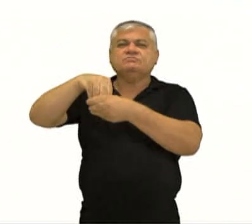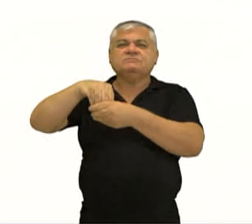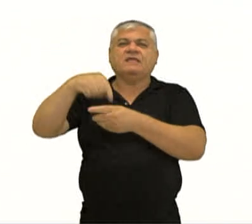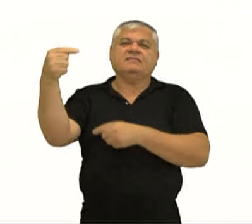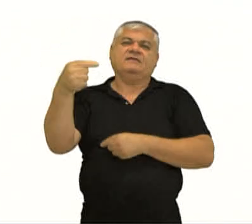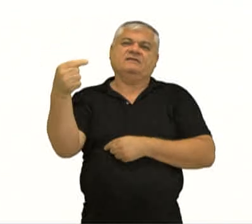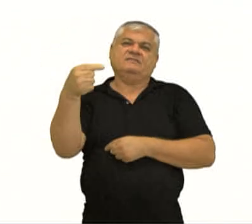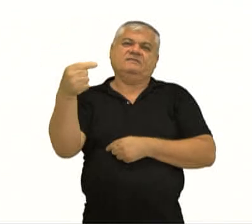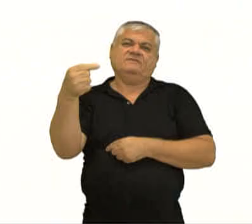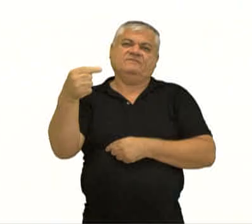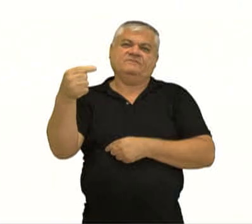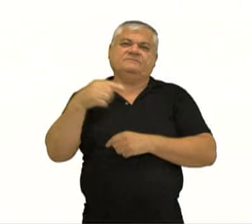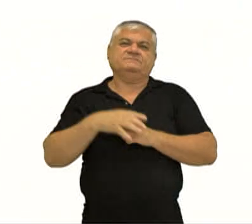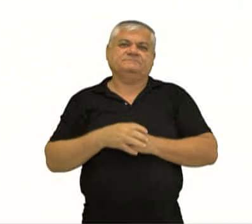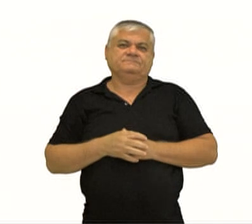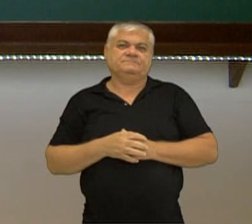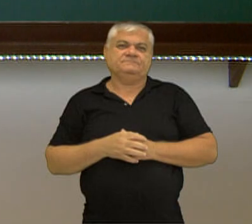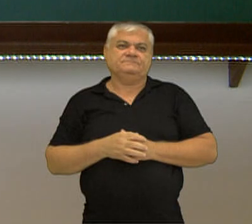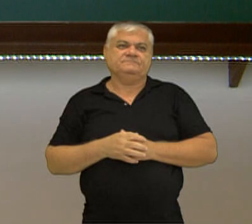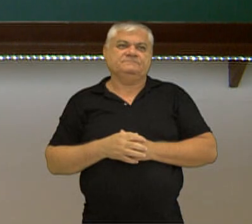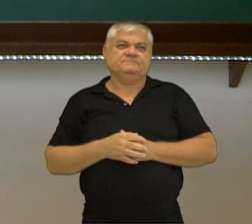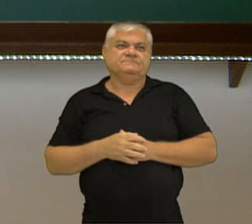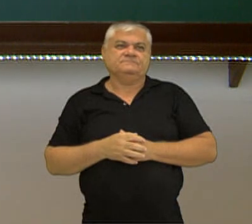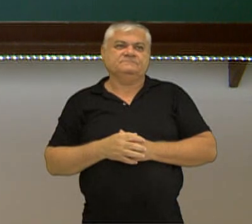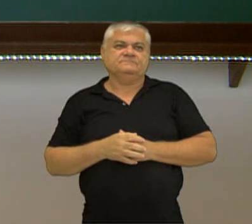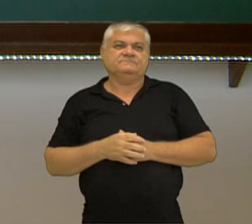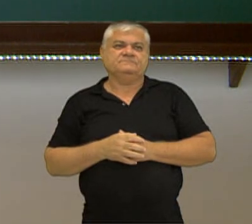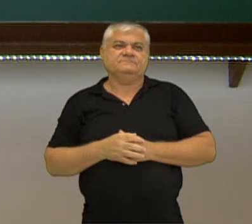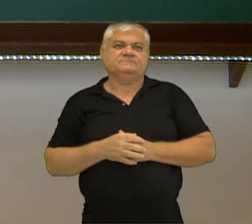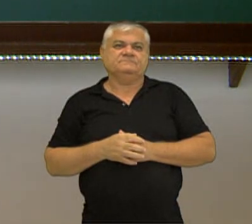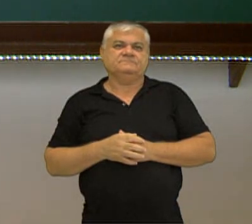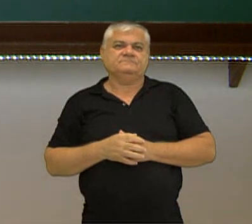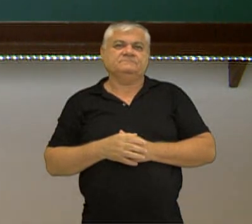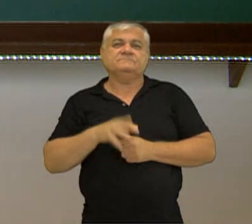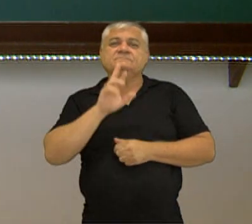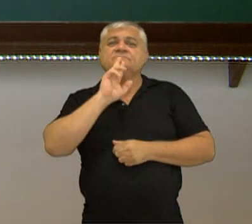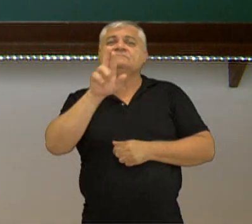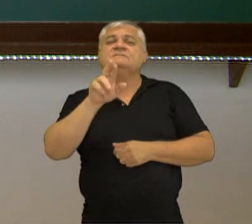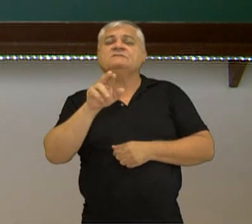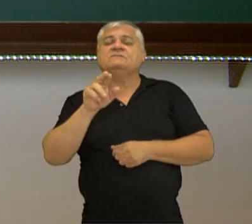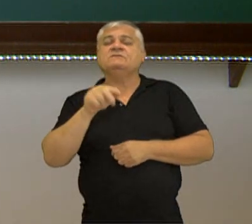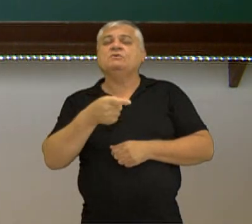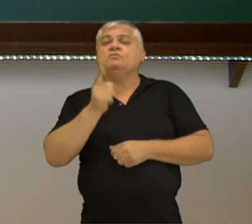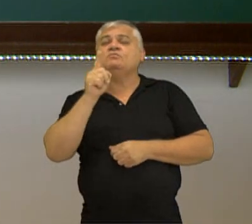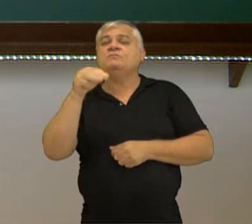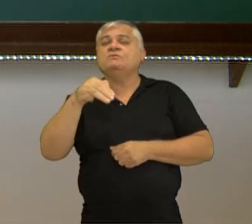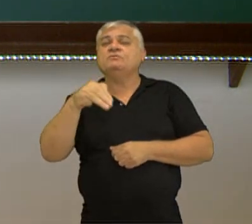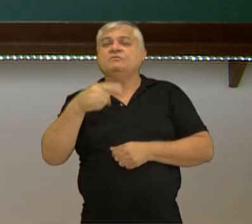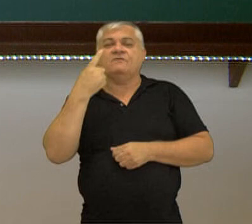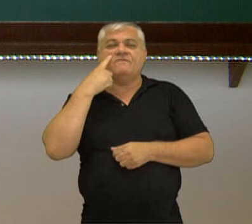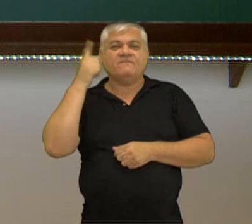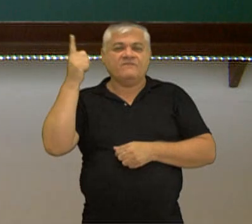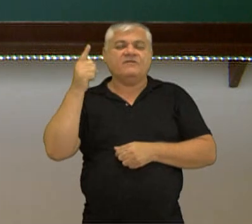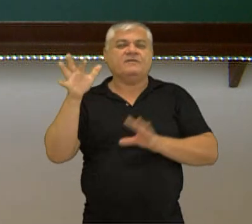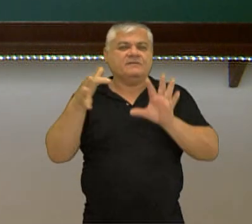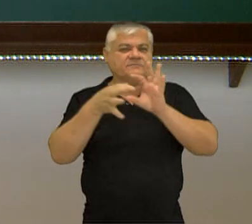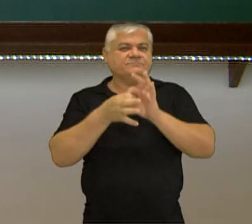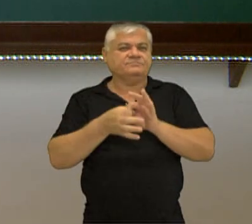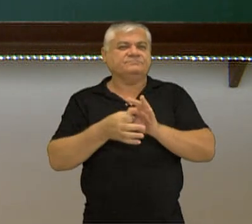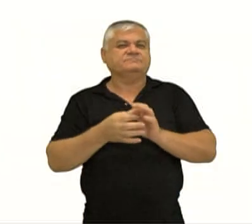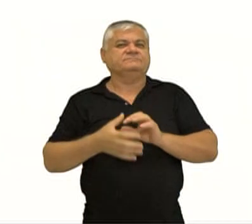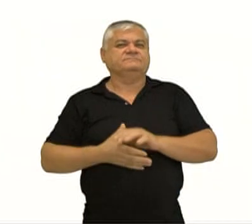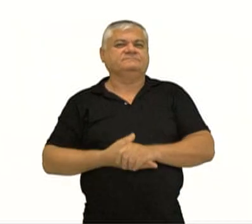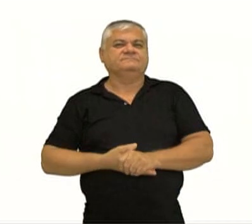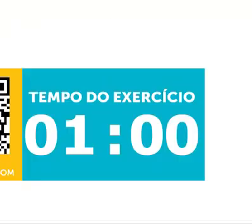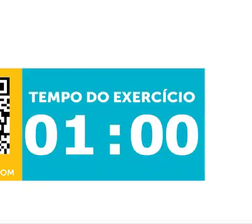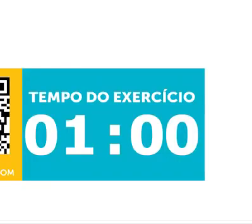negativa, elétrons. Vamos ver se vocês entenderam. Respondam lá, pessoal. 1 minuto. Dá uma olhadinha ali nas alternativas e eu